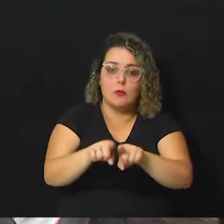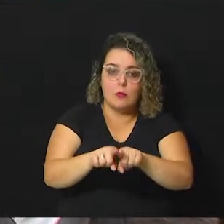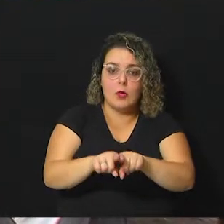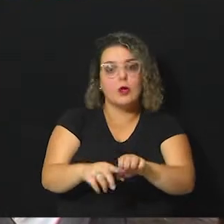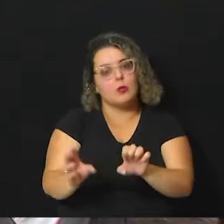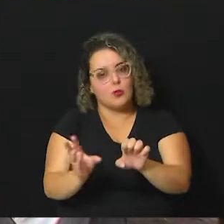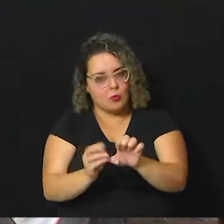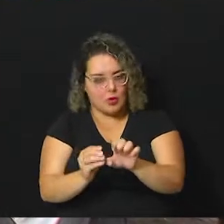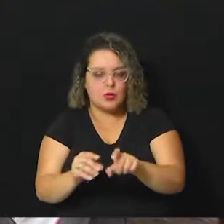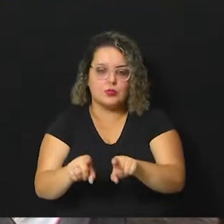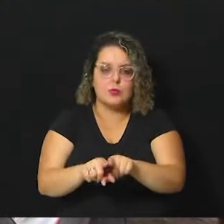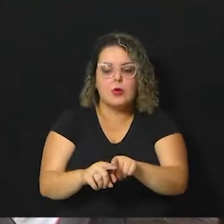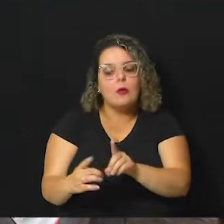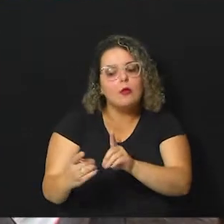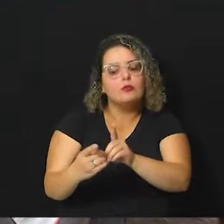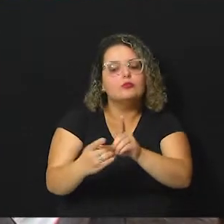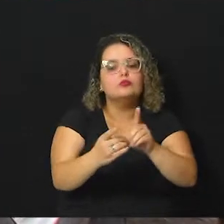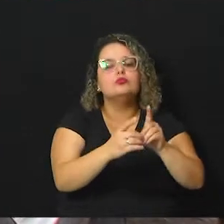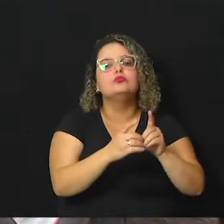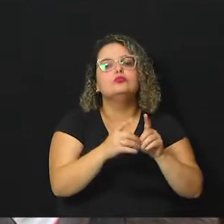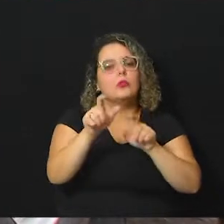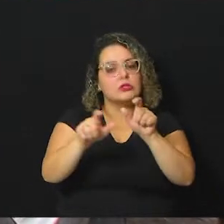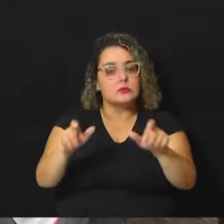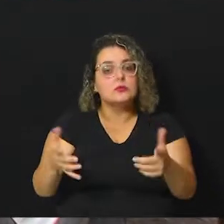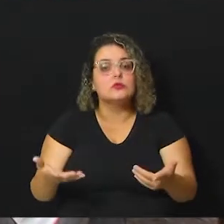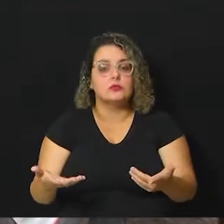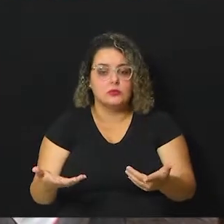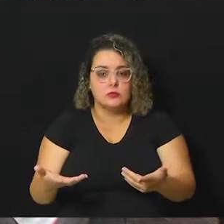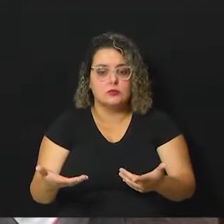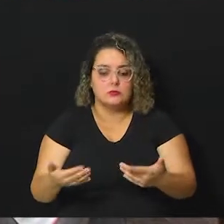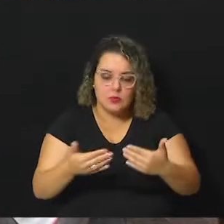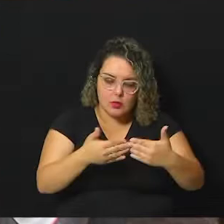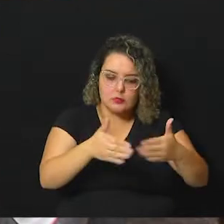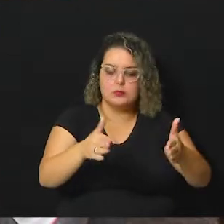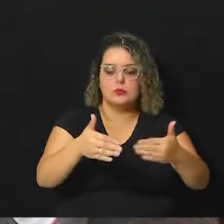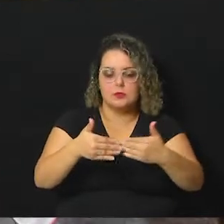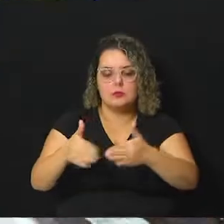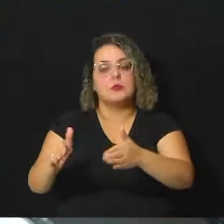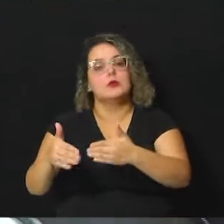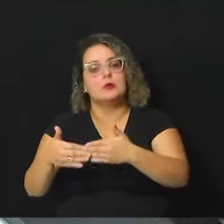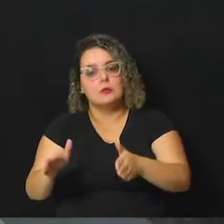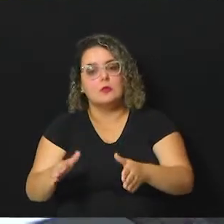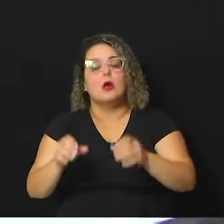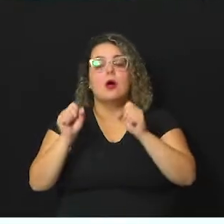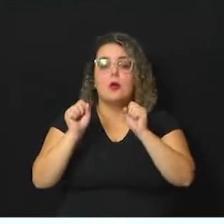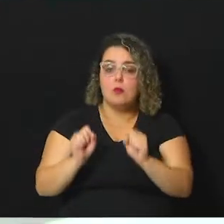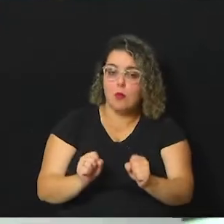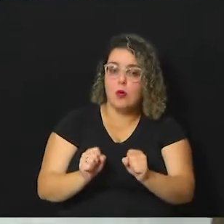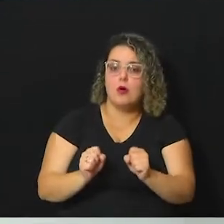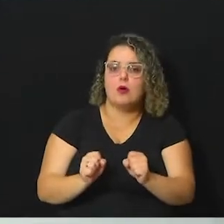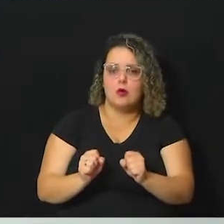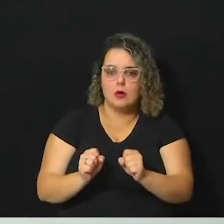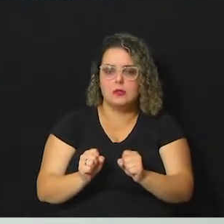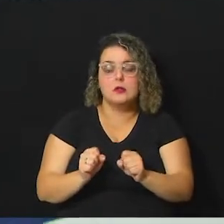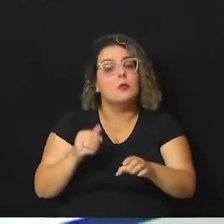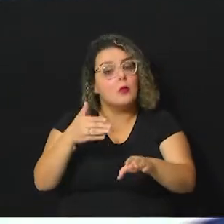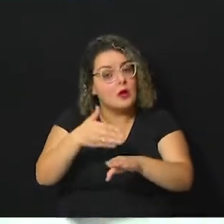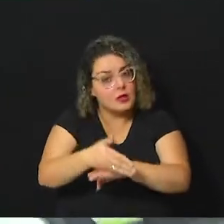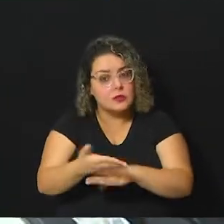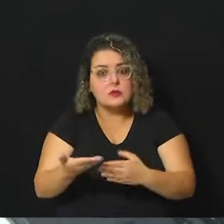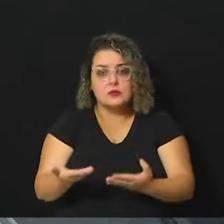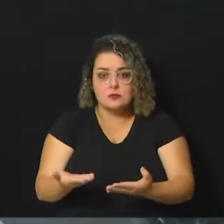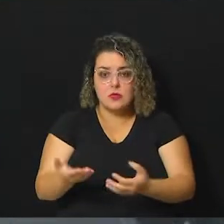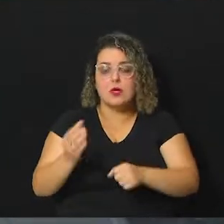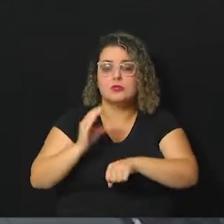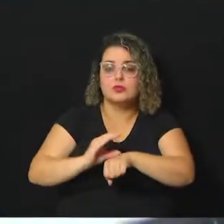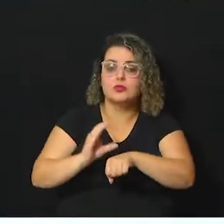profissional, oportunizar a escolarização também, né? Então, se aproximar cada vez mais da população e abrindo espaço para que eles